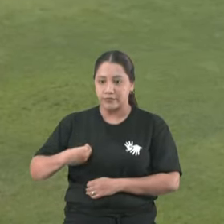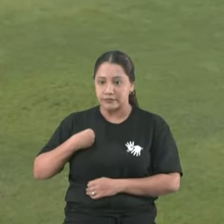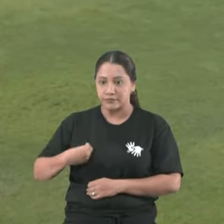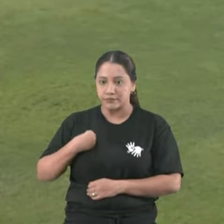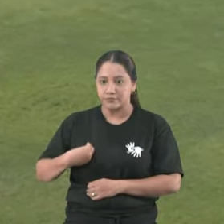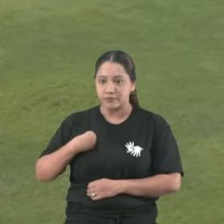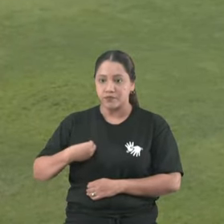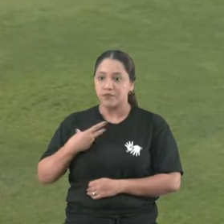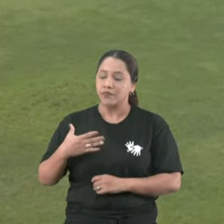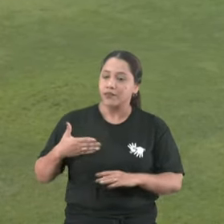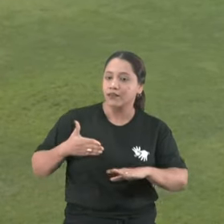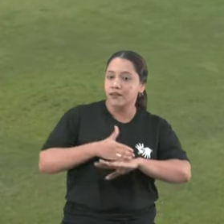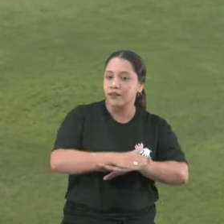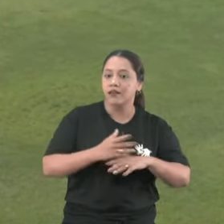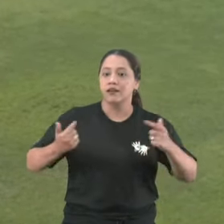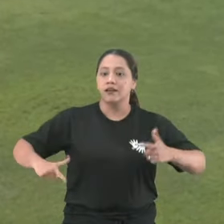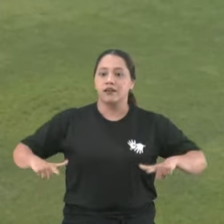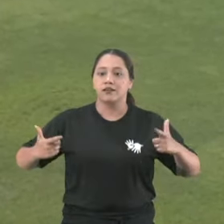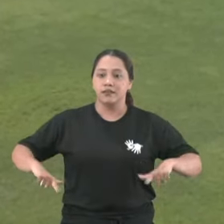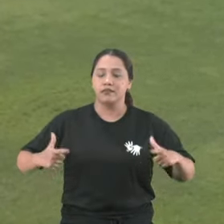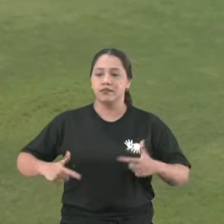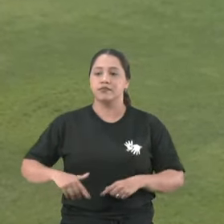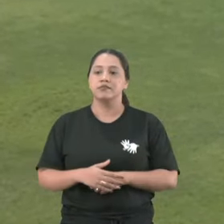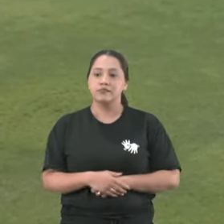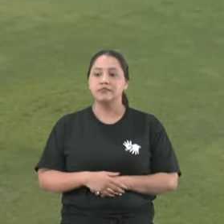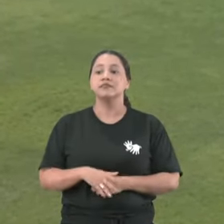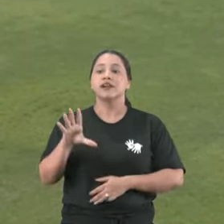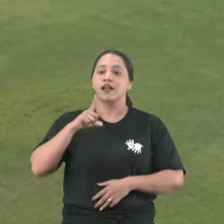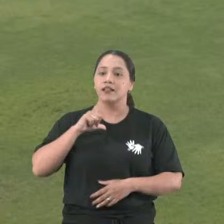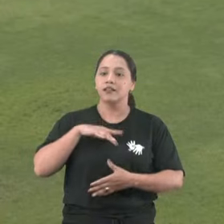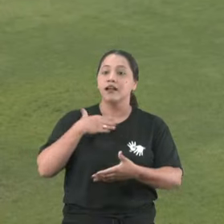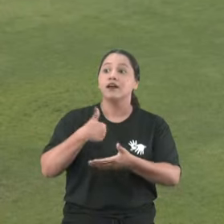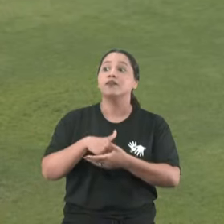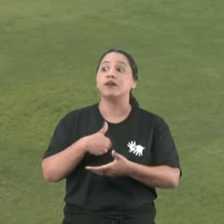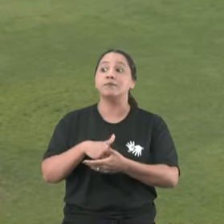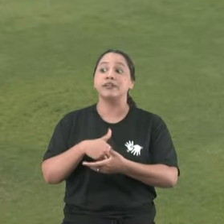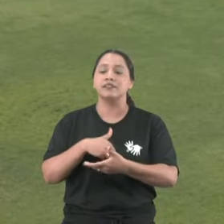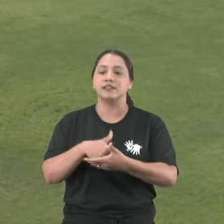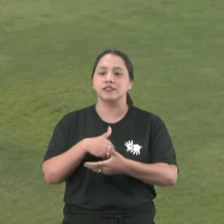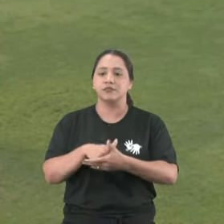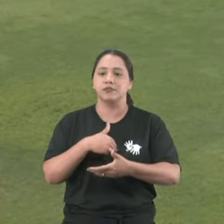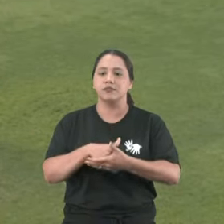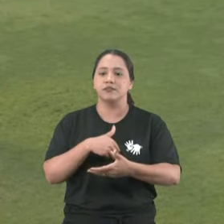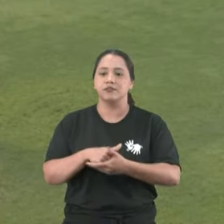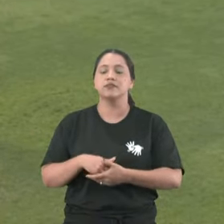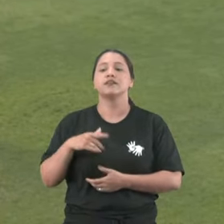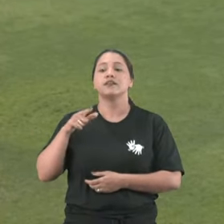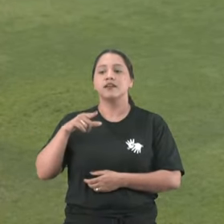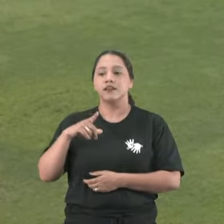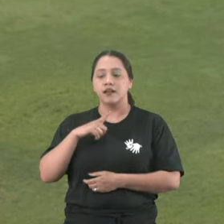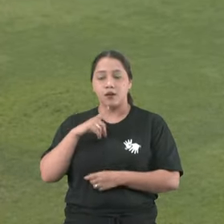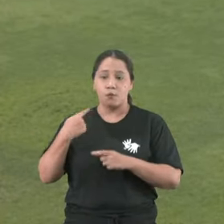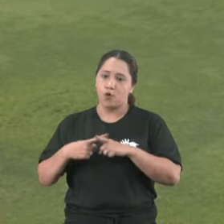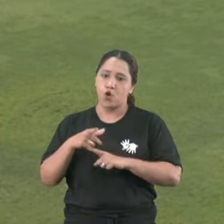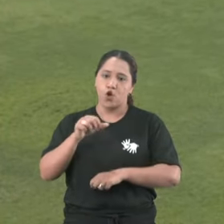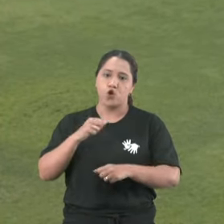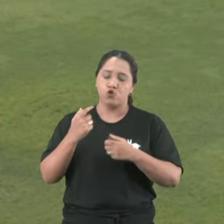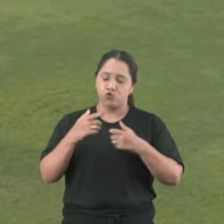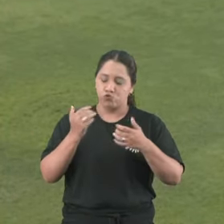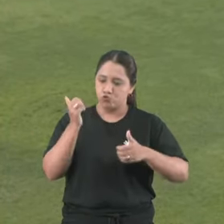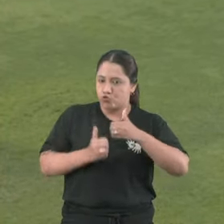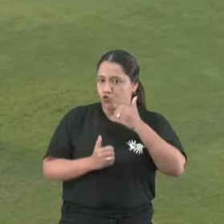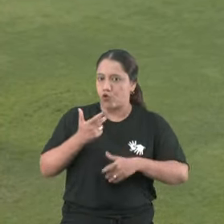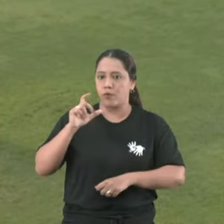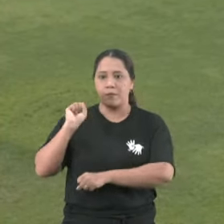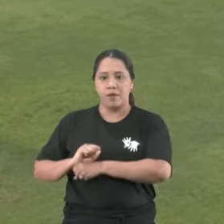da entrada do estádio. E aí até os jogadores do Asa estão pedindo para tirar, porque o jogo está paralisado justamente porque